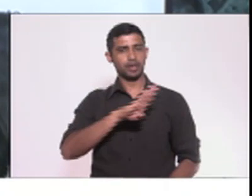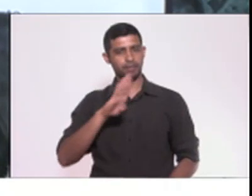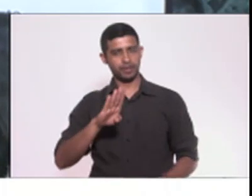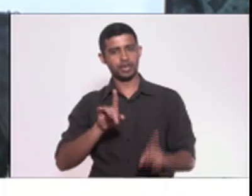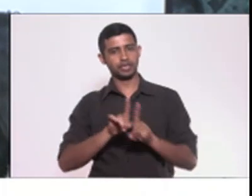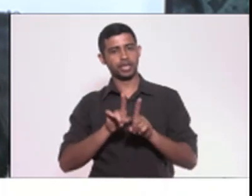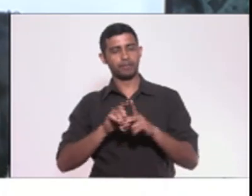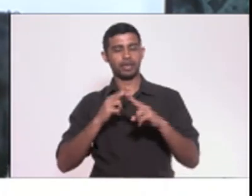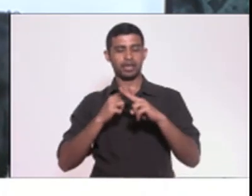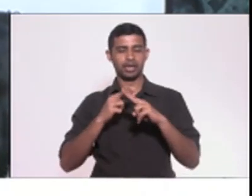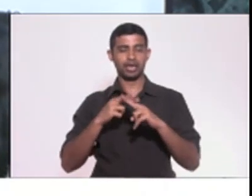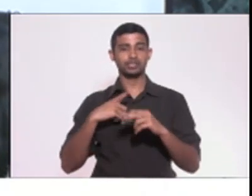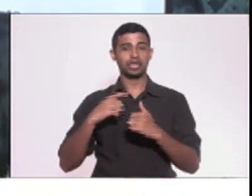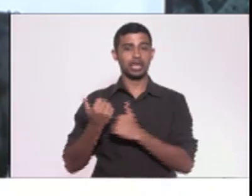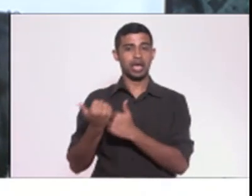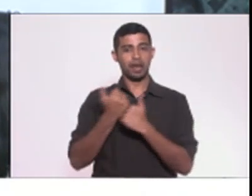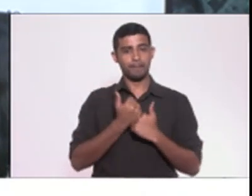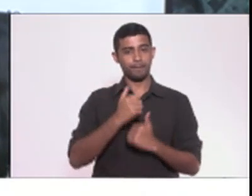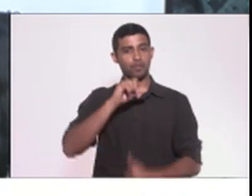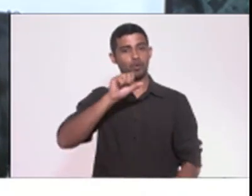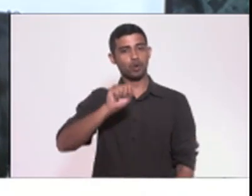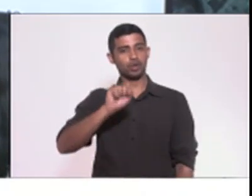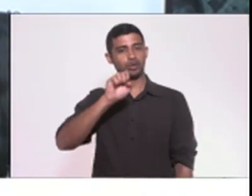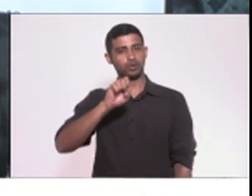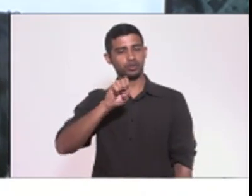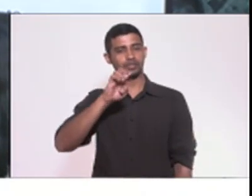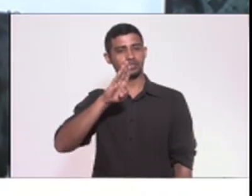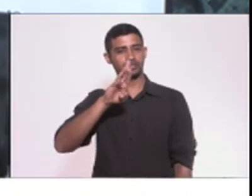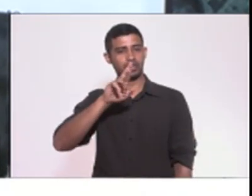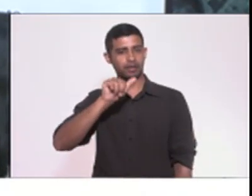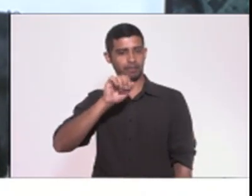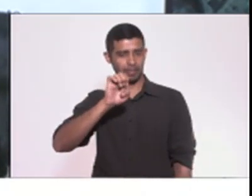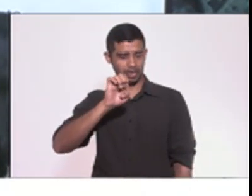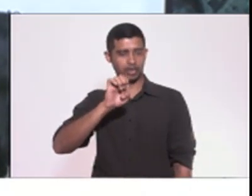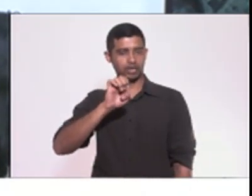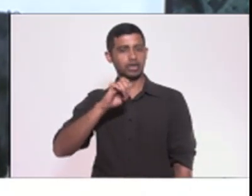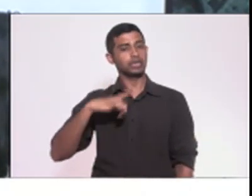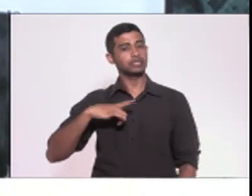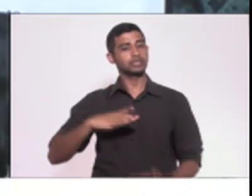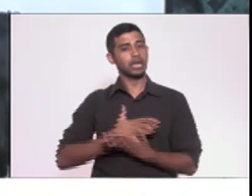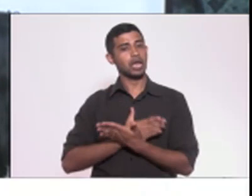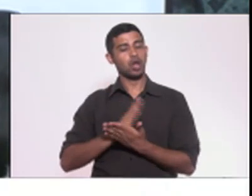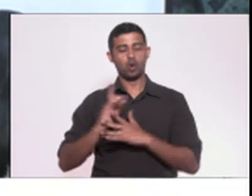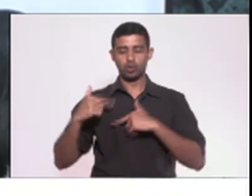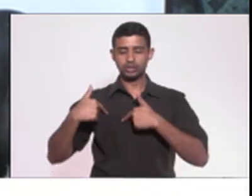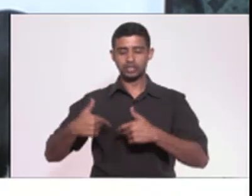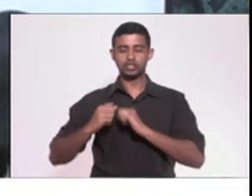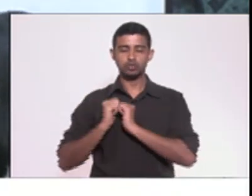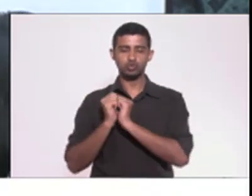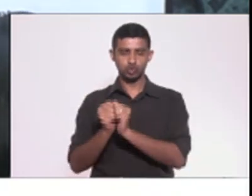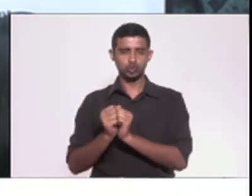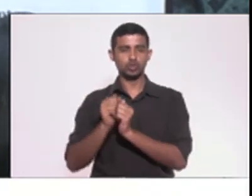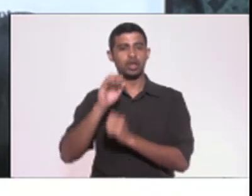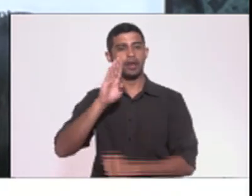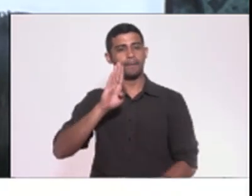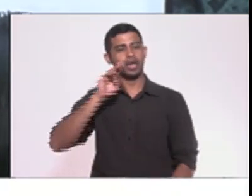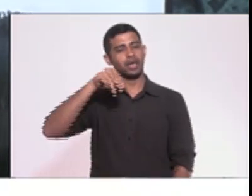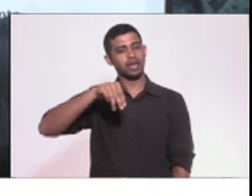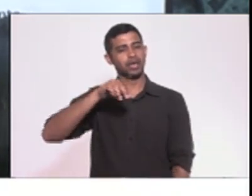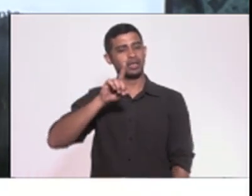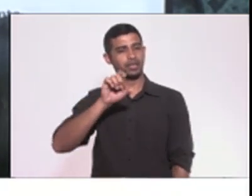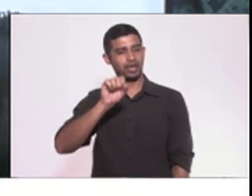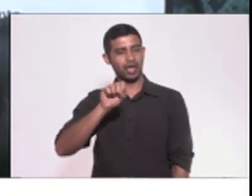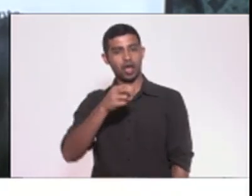do SEBRAE. Algumas dessas ações nós vamos também com o BNDES, com a FINEP, dependendo